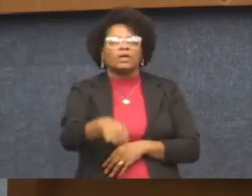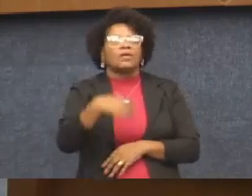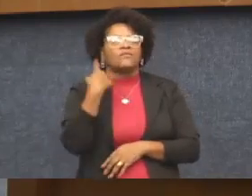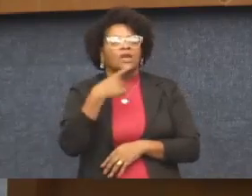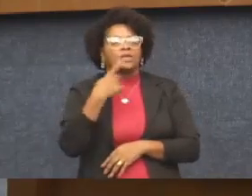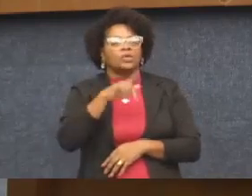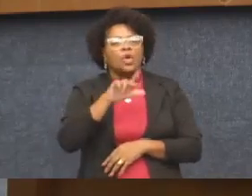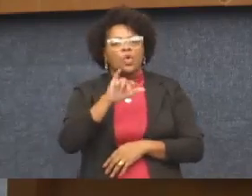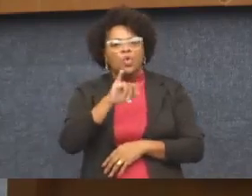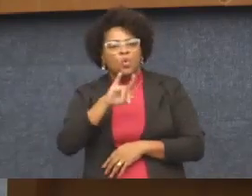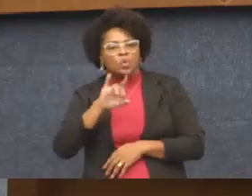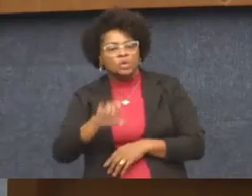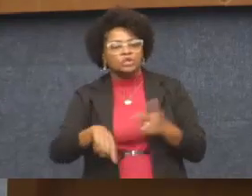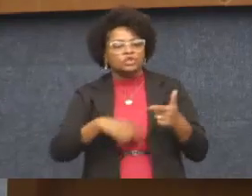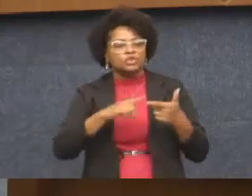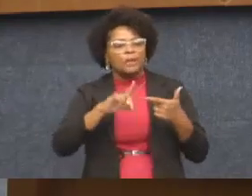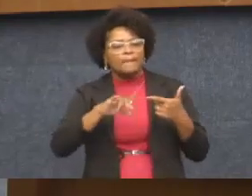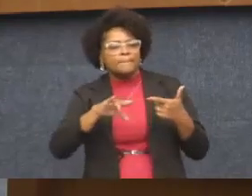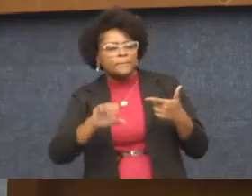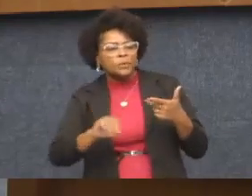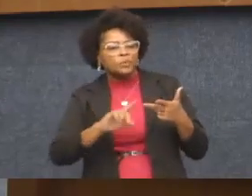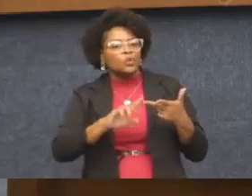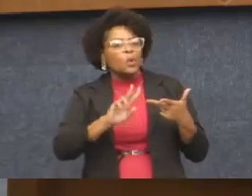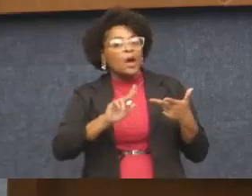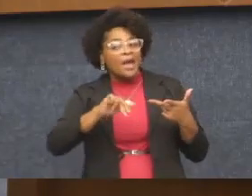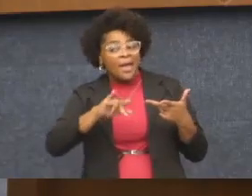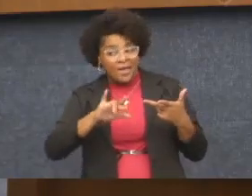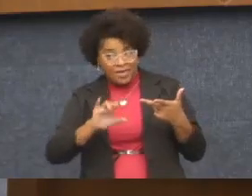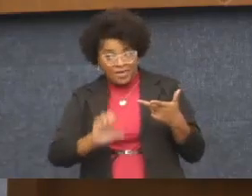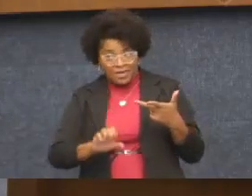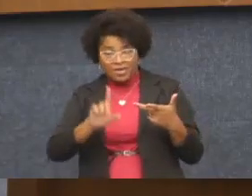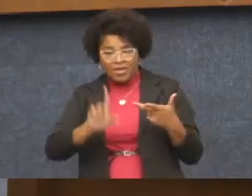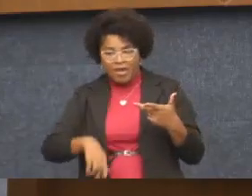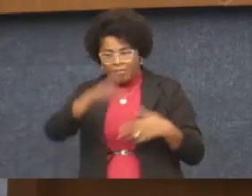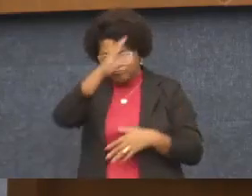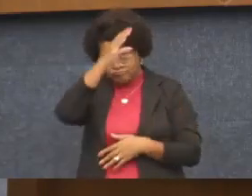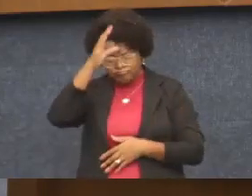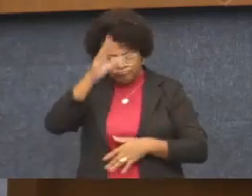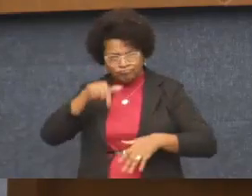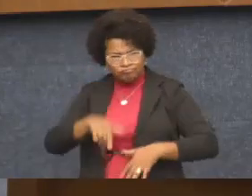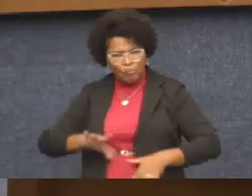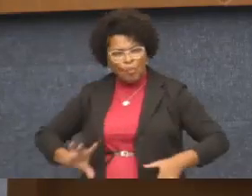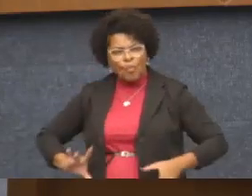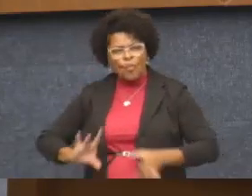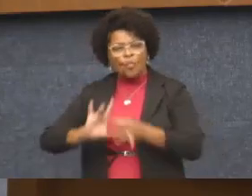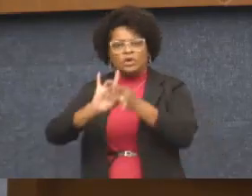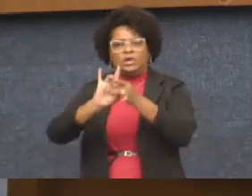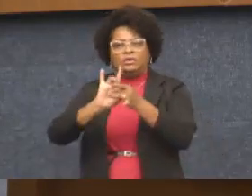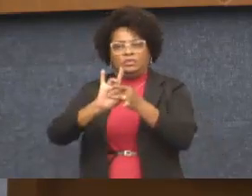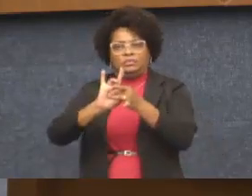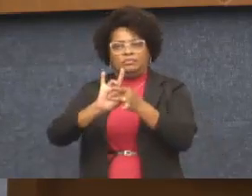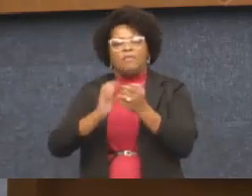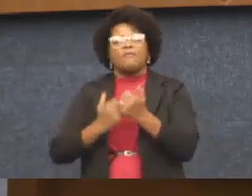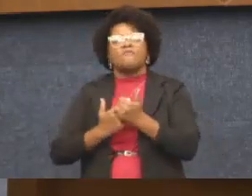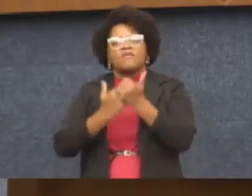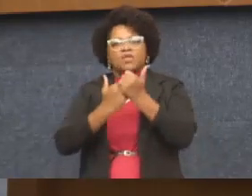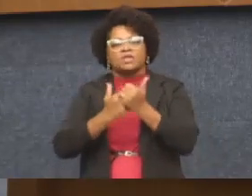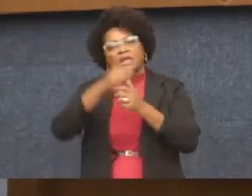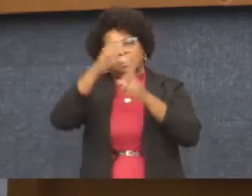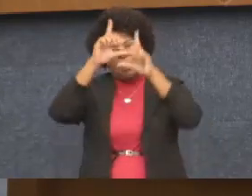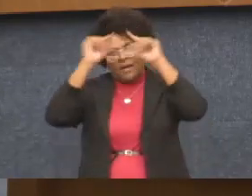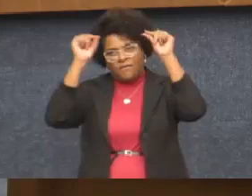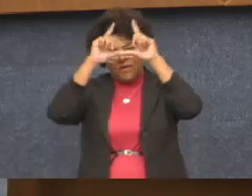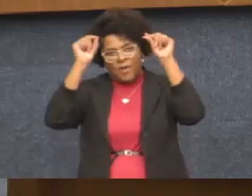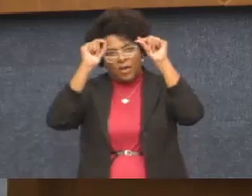vereador Bruno, vereador Henrique Braga, é a Câmara Municipal unida a favor da classe da enfermagem. Quando chegou